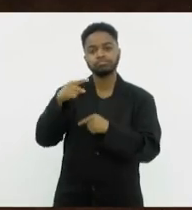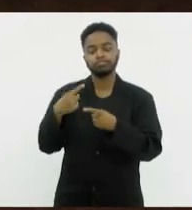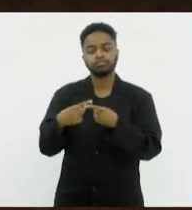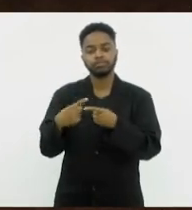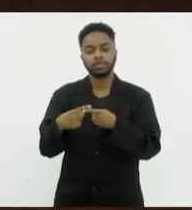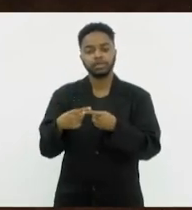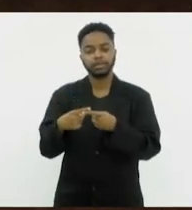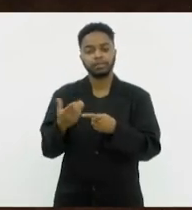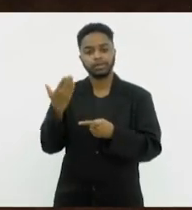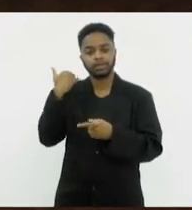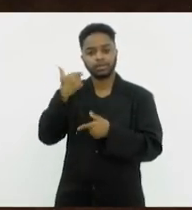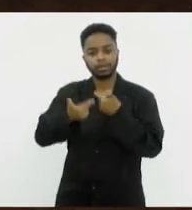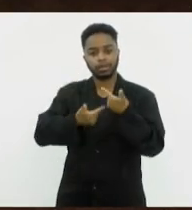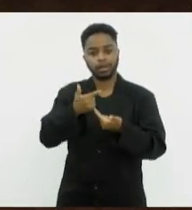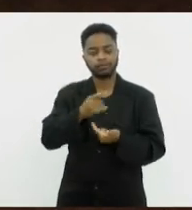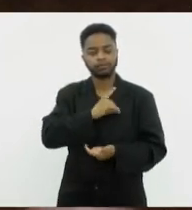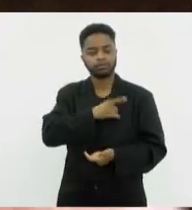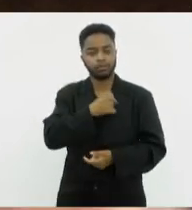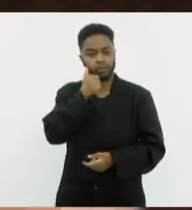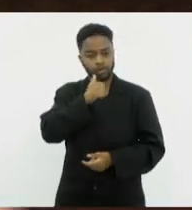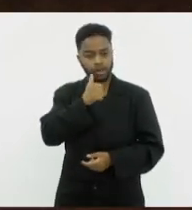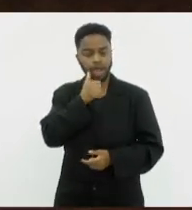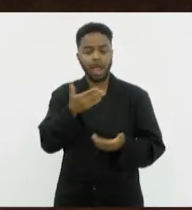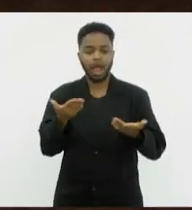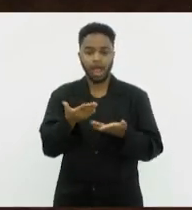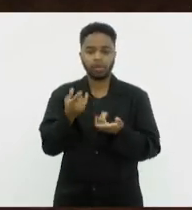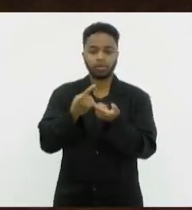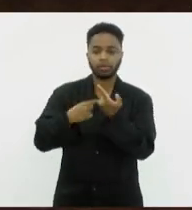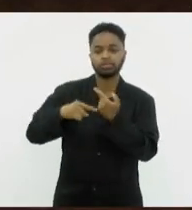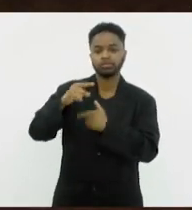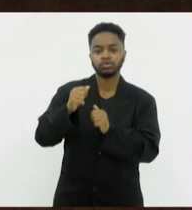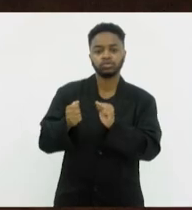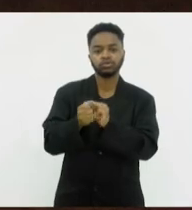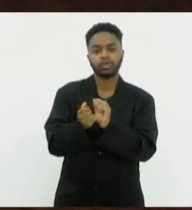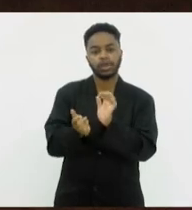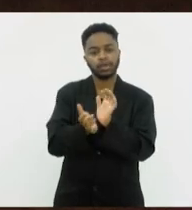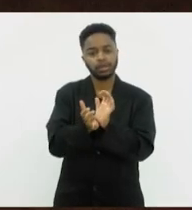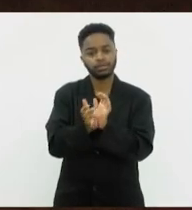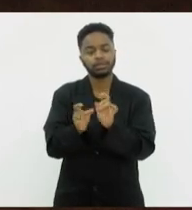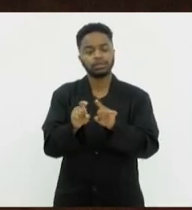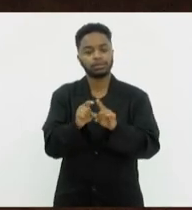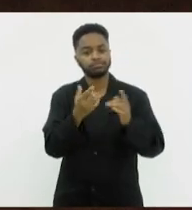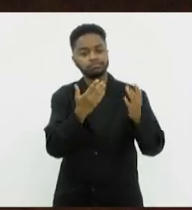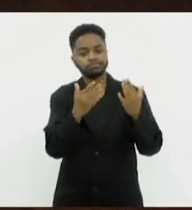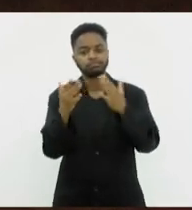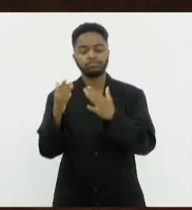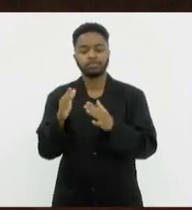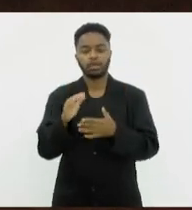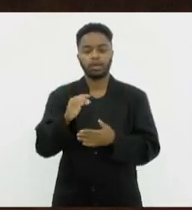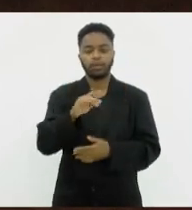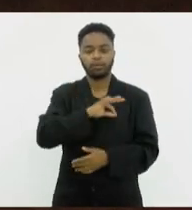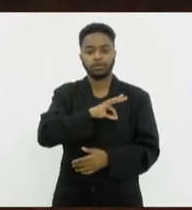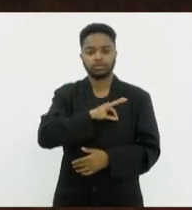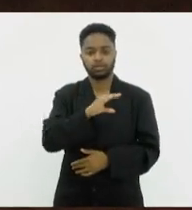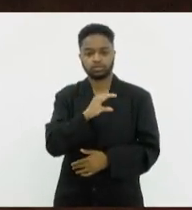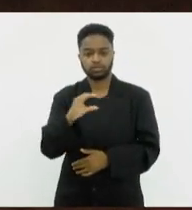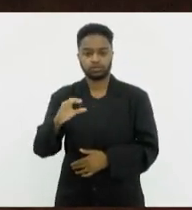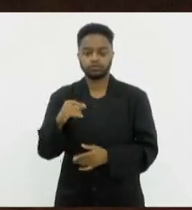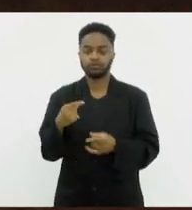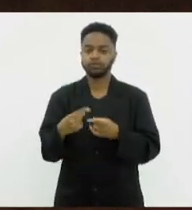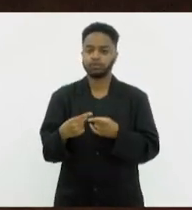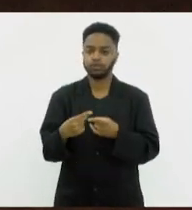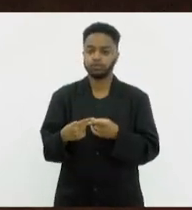de mulheres e hoje vem aí com toda a sua equipe saudar os policiais civis aqui que dão